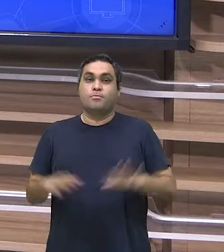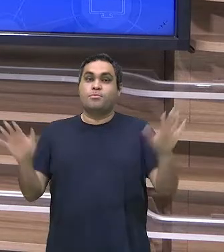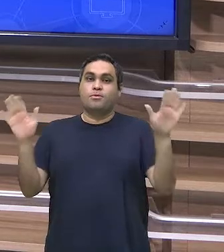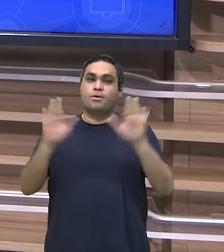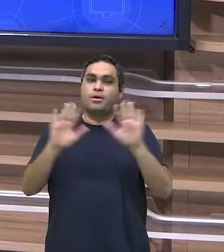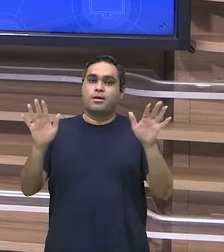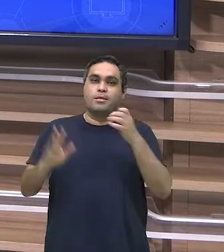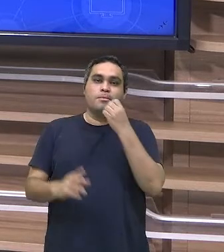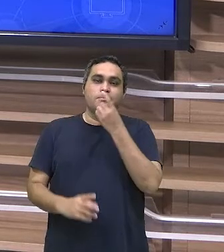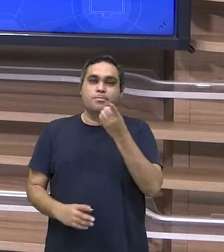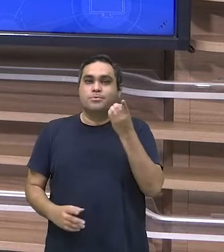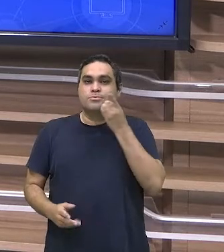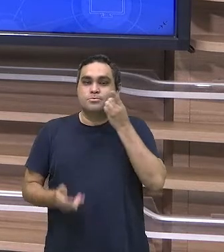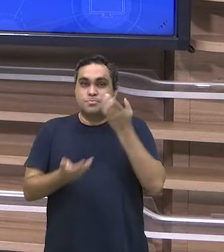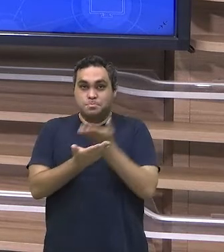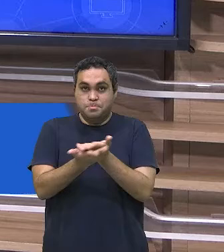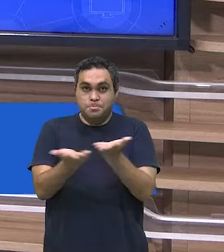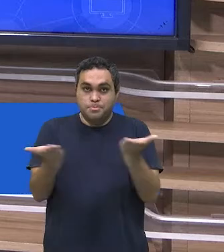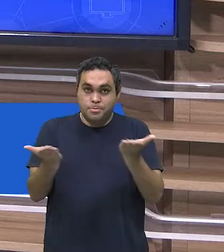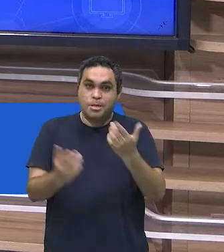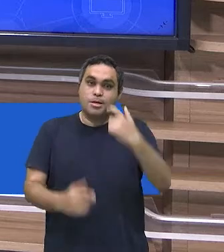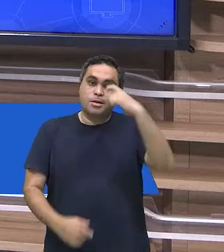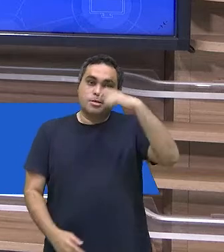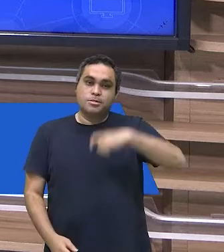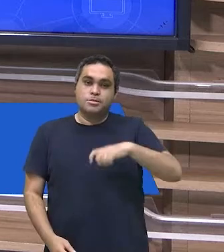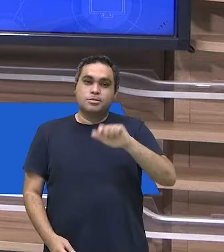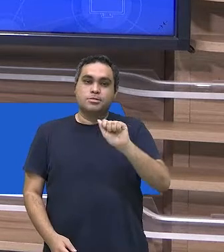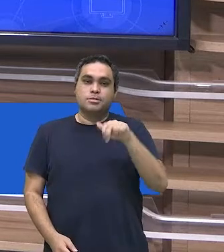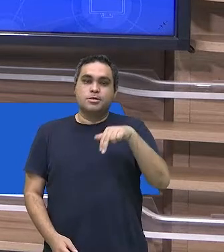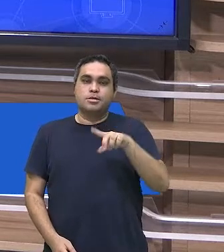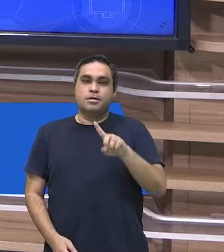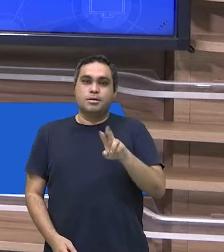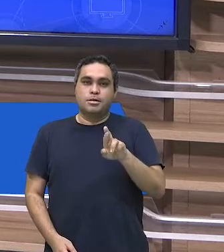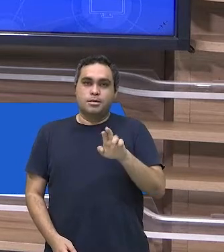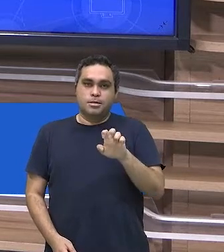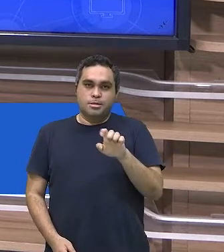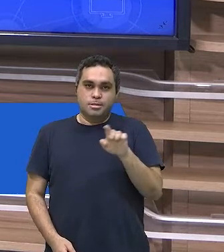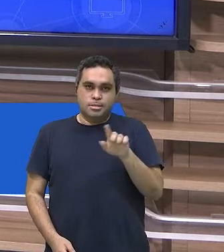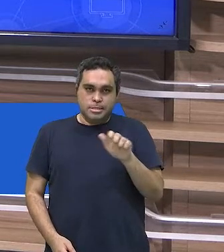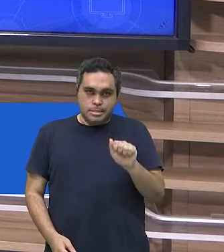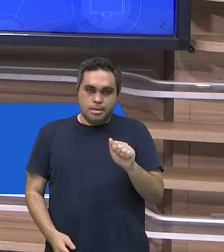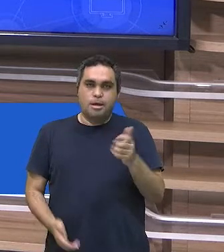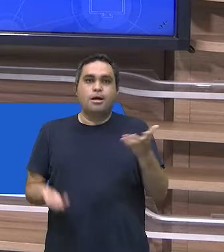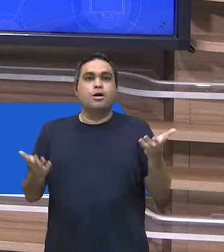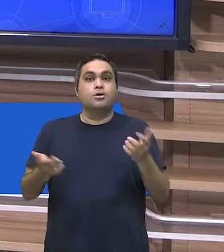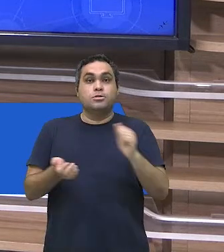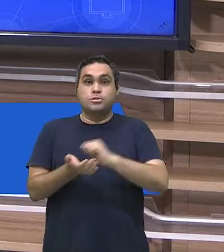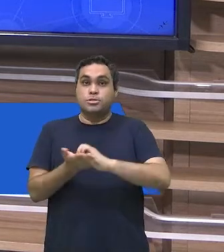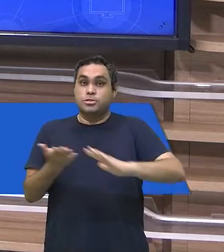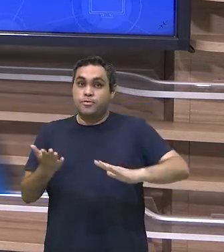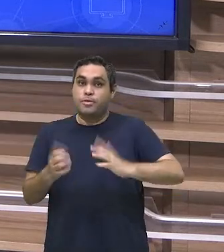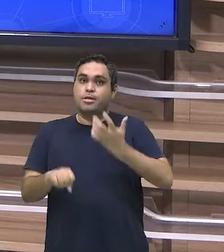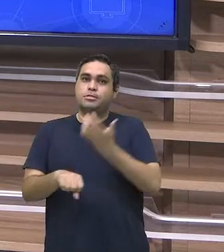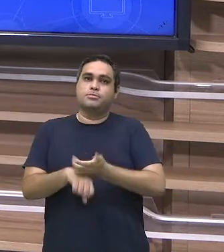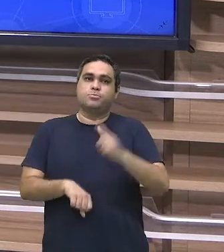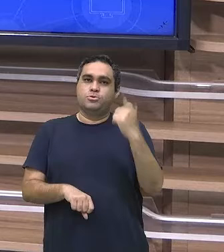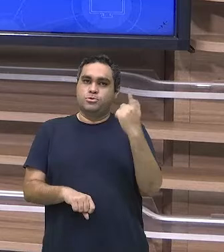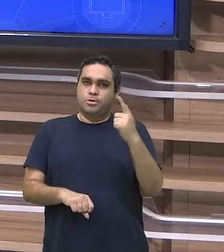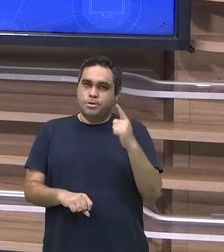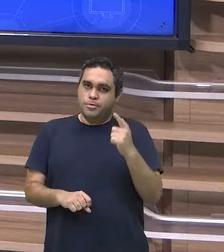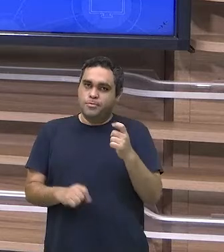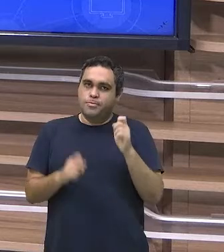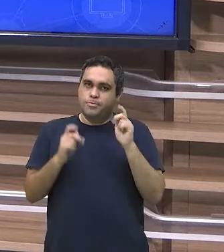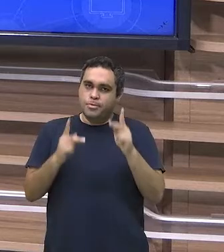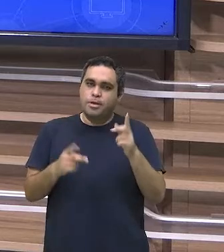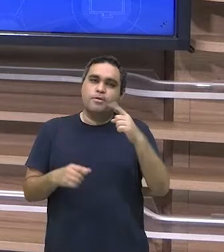Olá, bom dia a todos. Sou a professora Andresa. Agora vamos ao nosso exercitando de geografia.